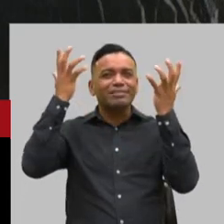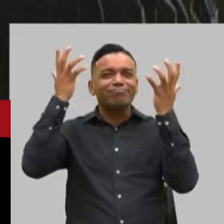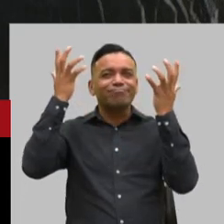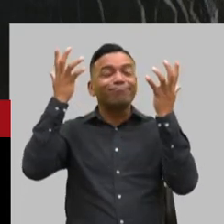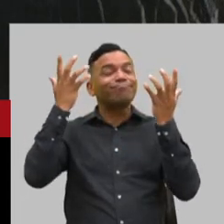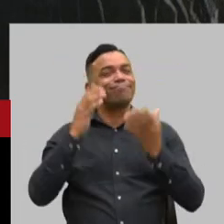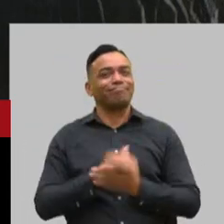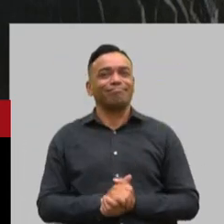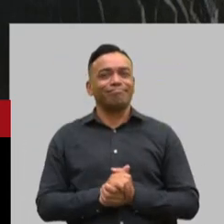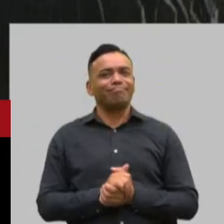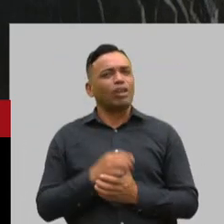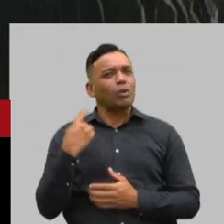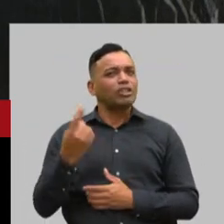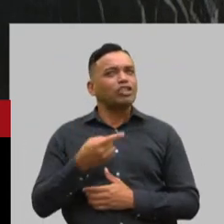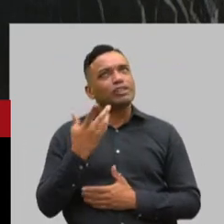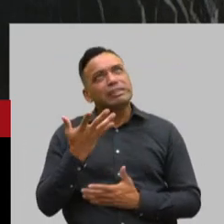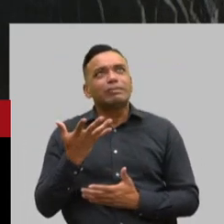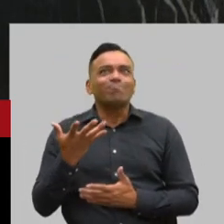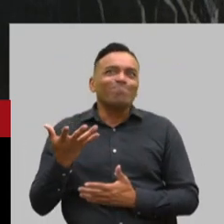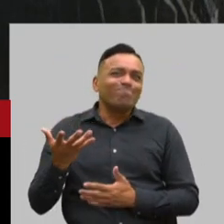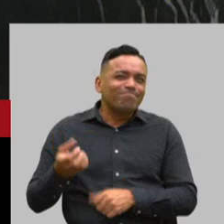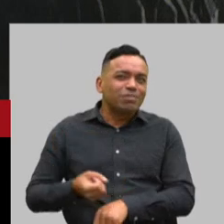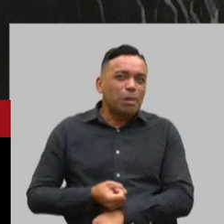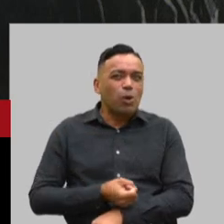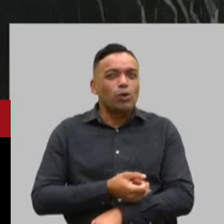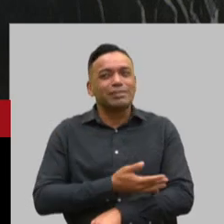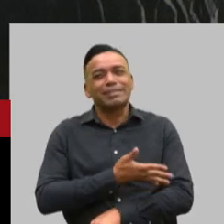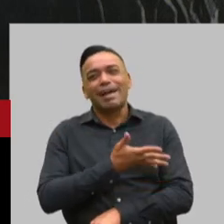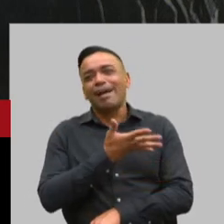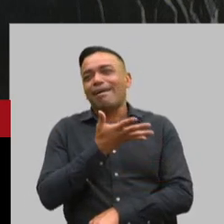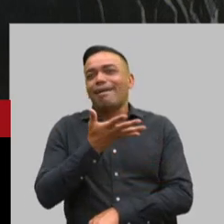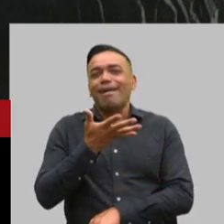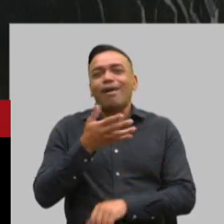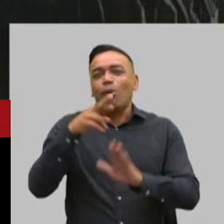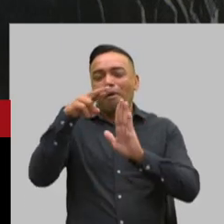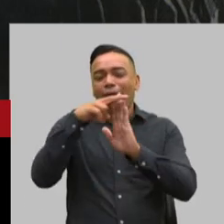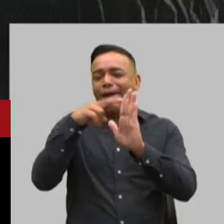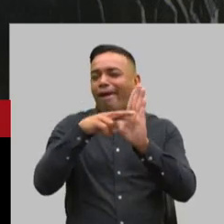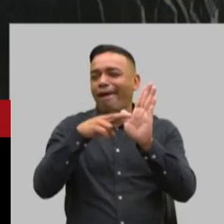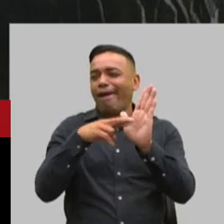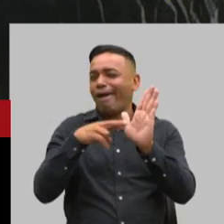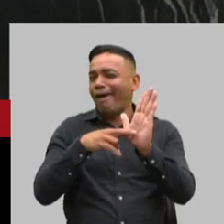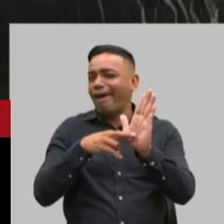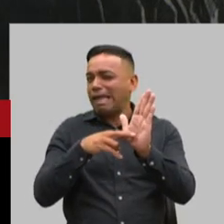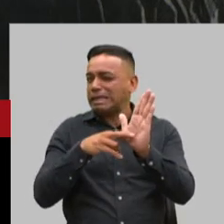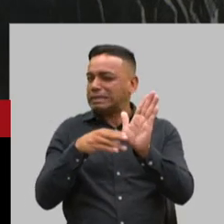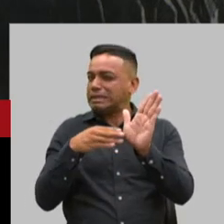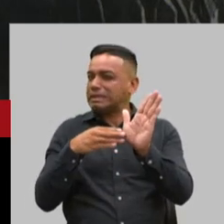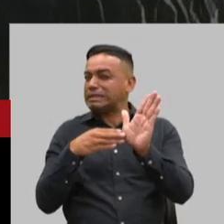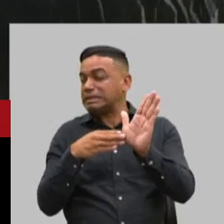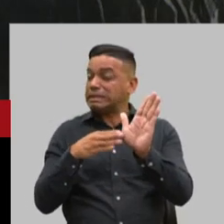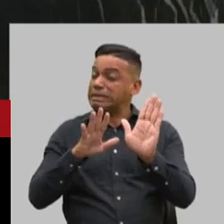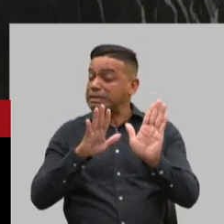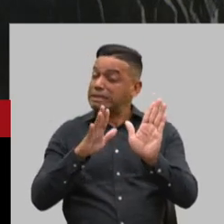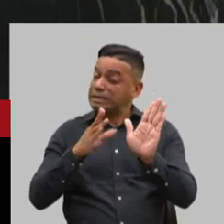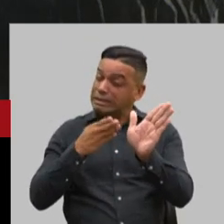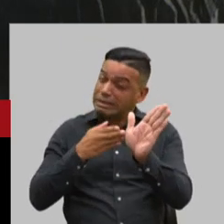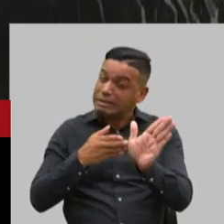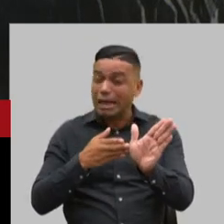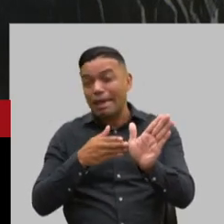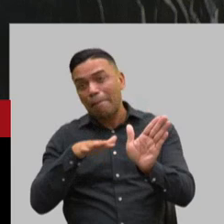acaba extrapolando um pouquinho e fugindo até os meus protocolos, trouxe um tanto de coisa anotada, Dom Vicente, para sua